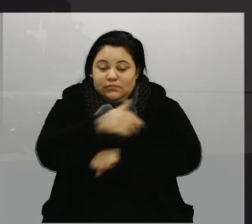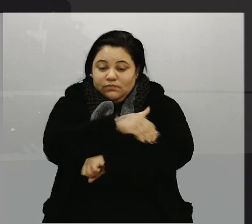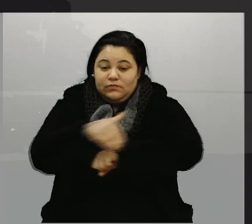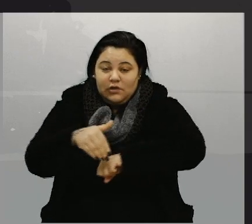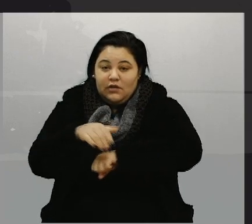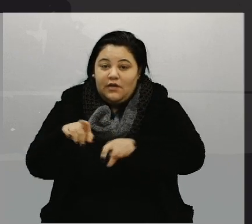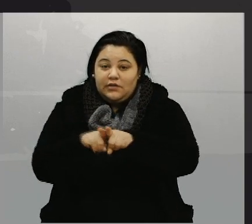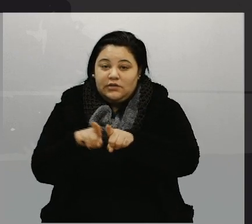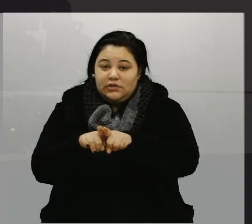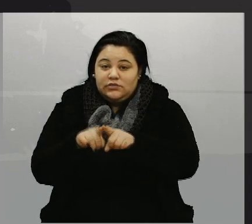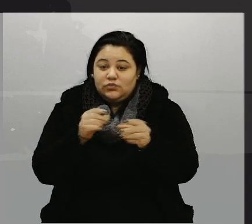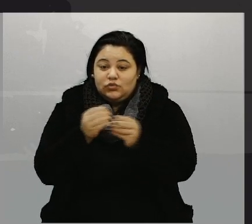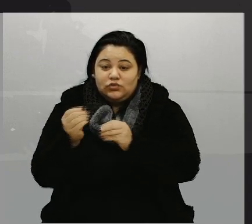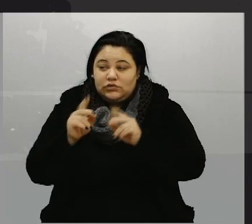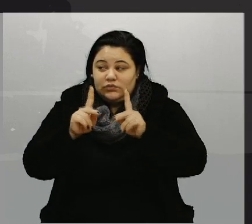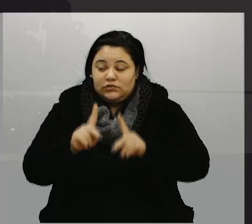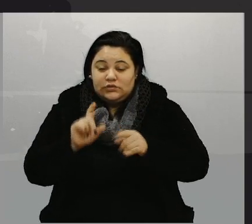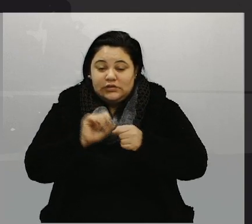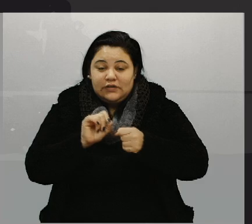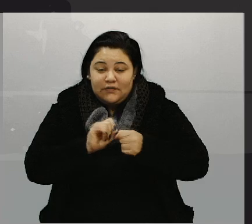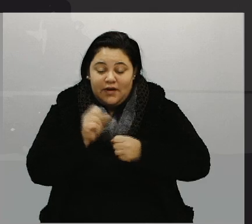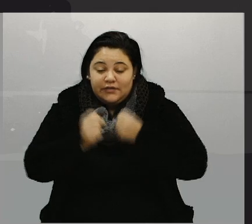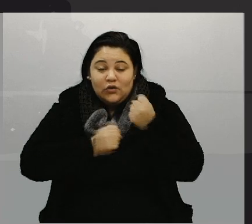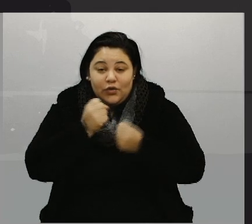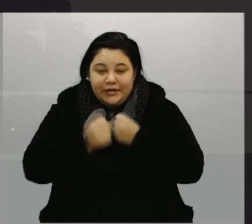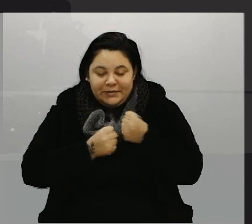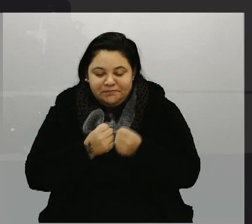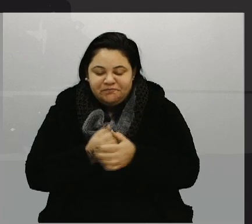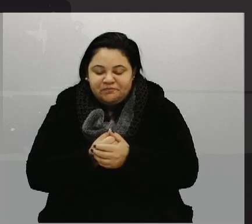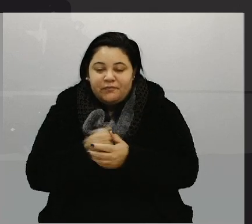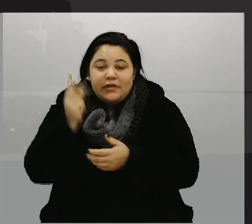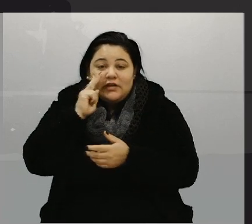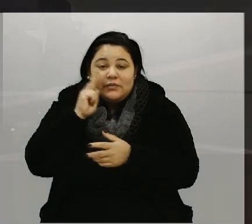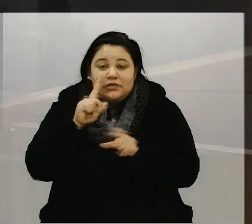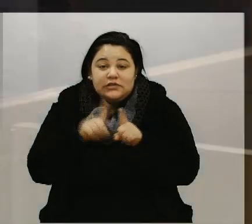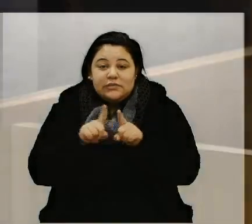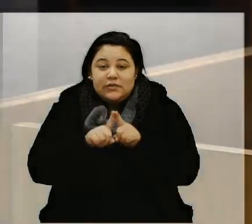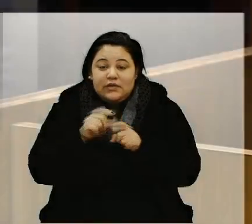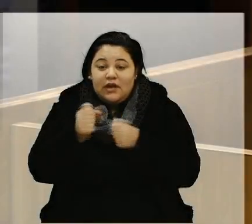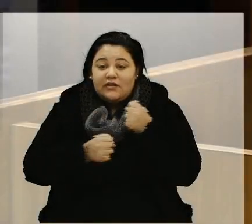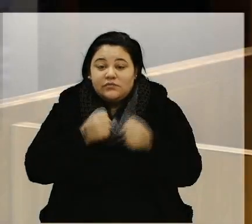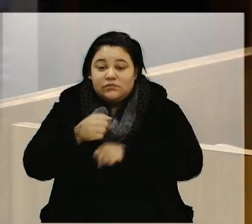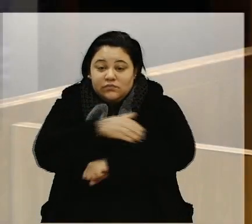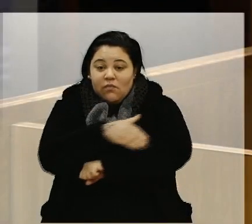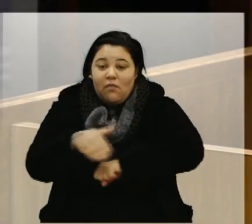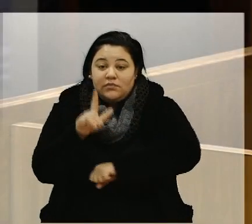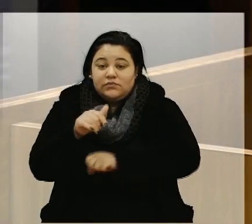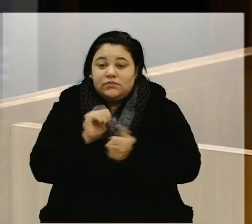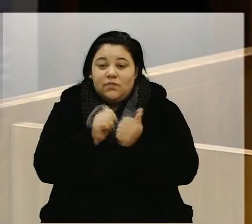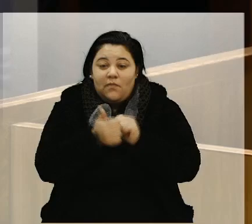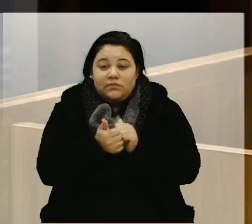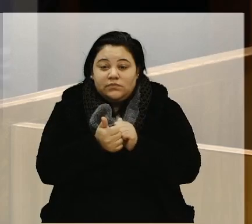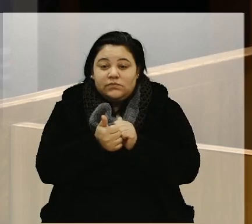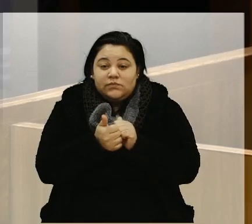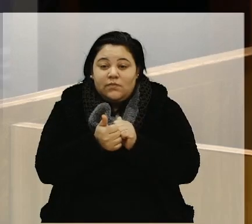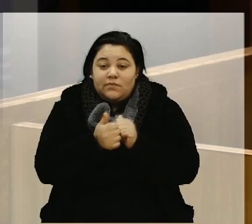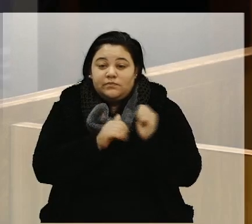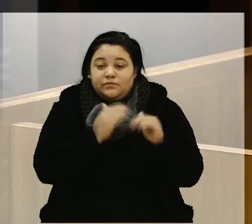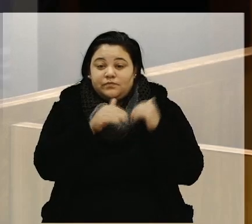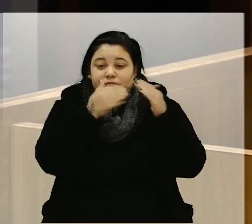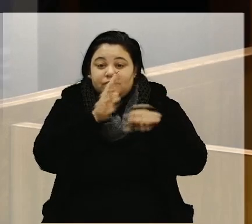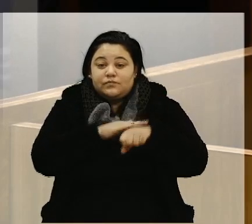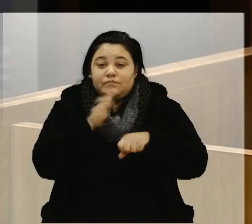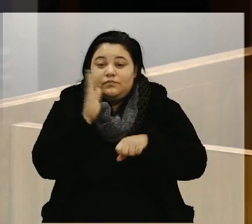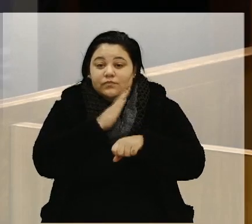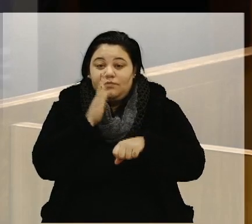elevado número de praticantes de corrida de rua. Lembrando que a corrida de rua é o esporte que mais cresce no país.